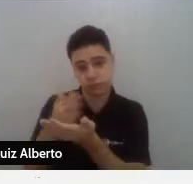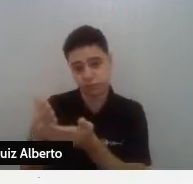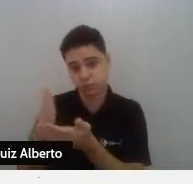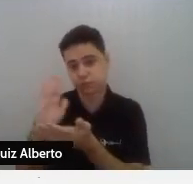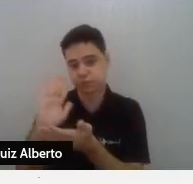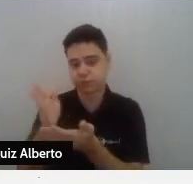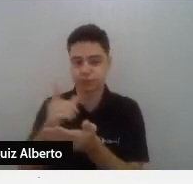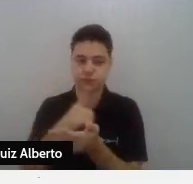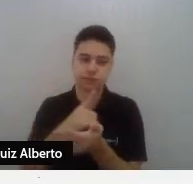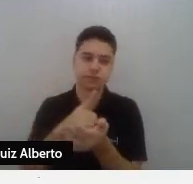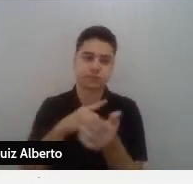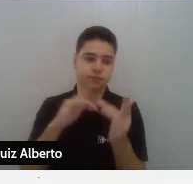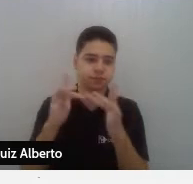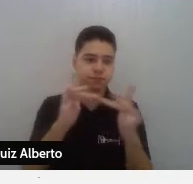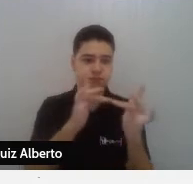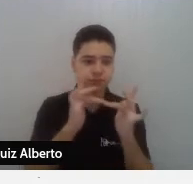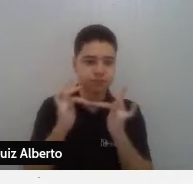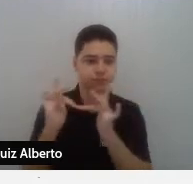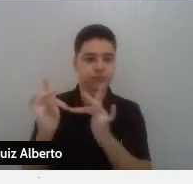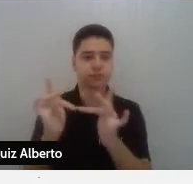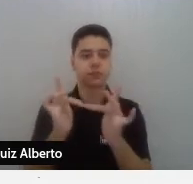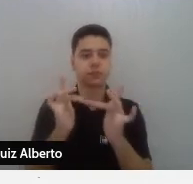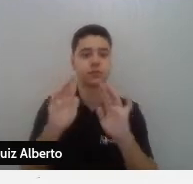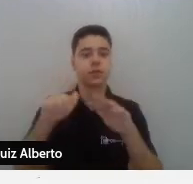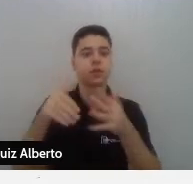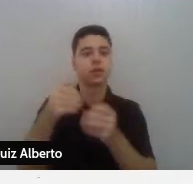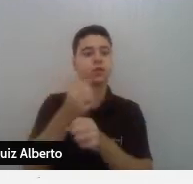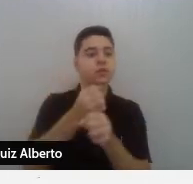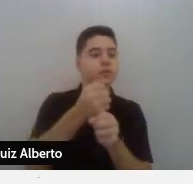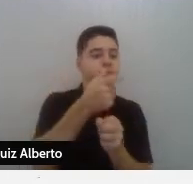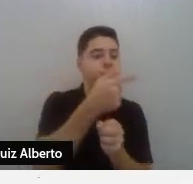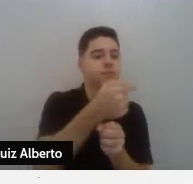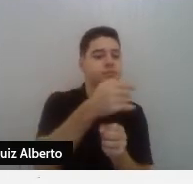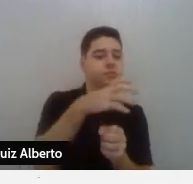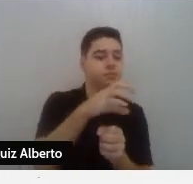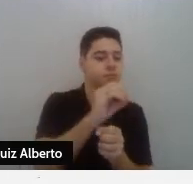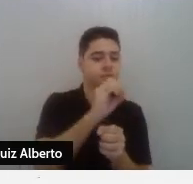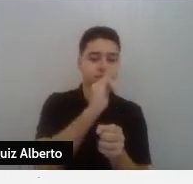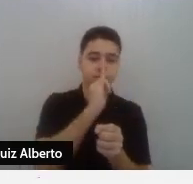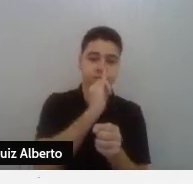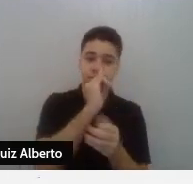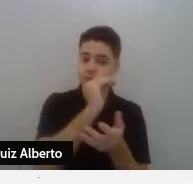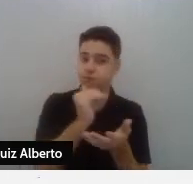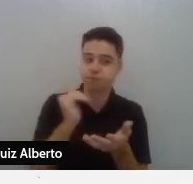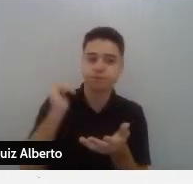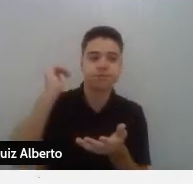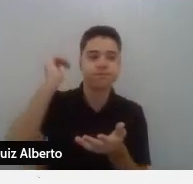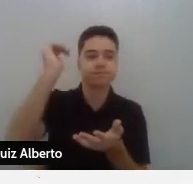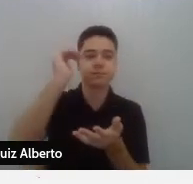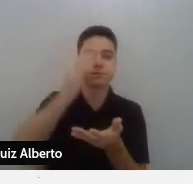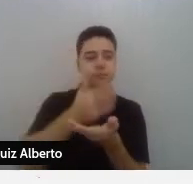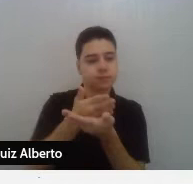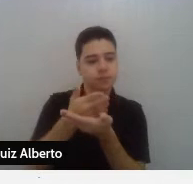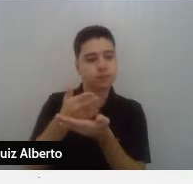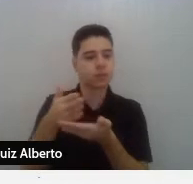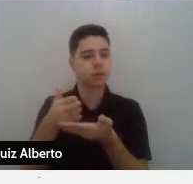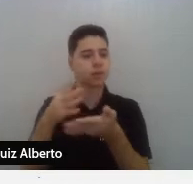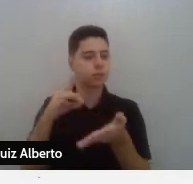interativas. E na década de 70, com o auge, né, na verdade, com o início do